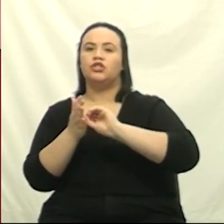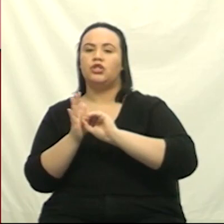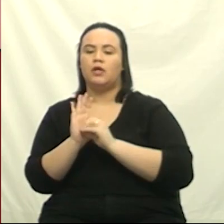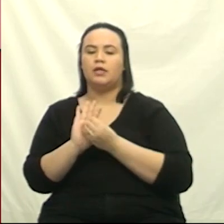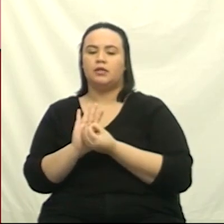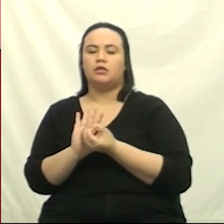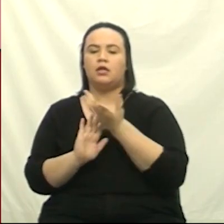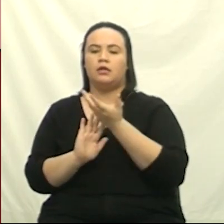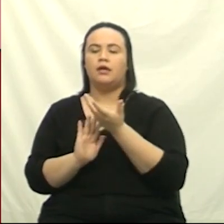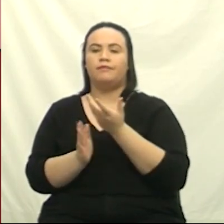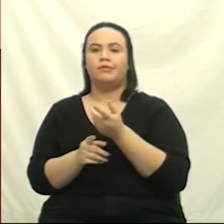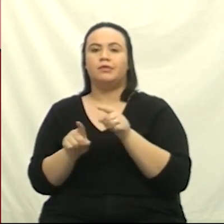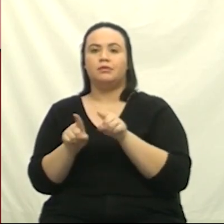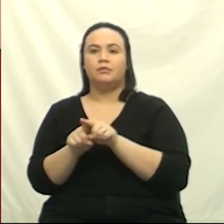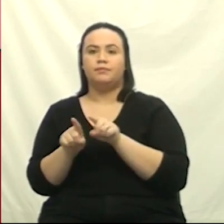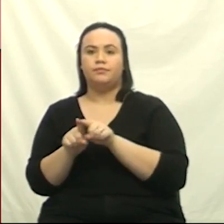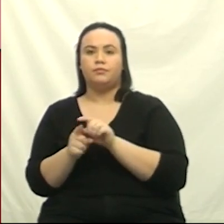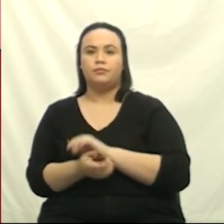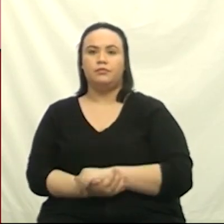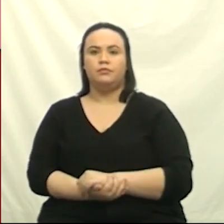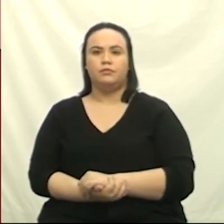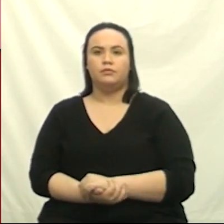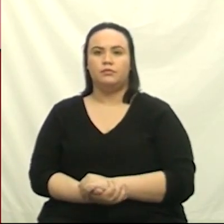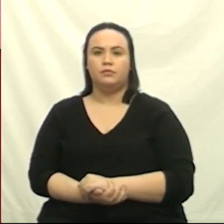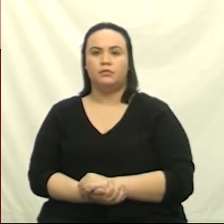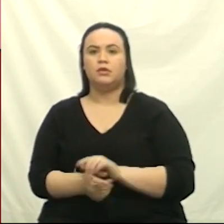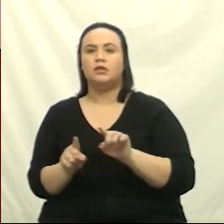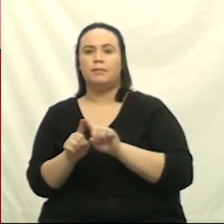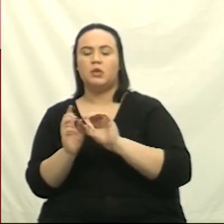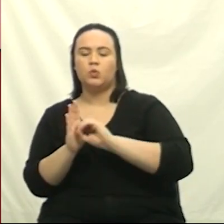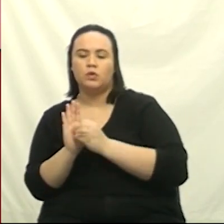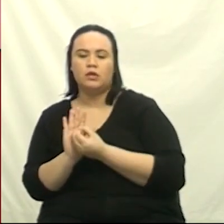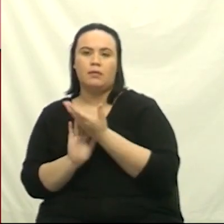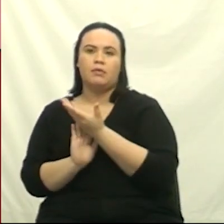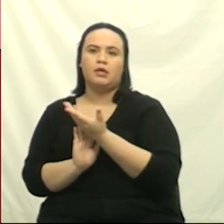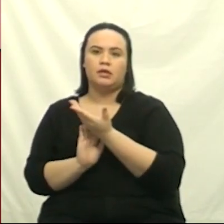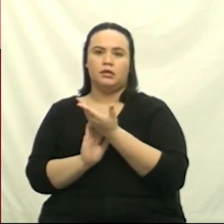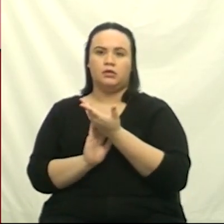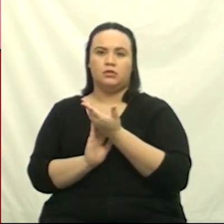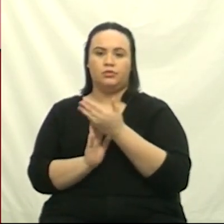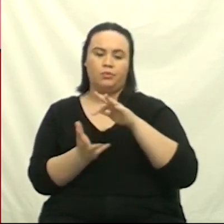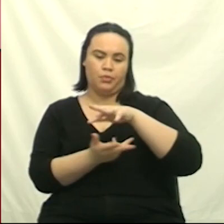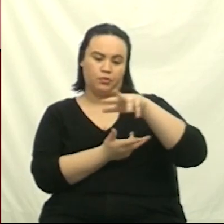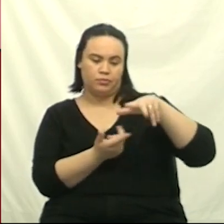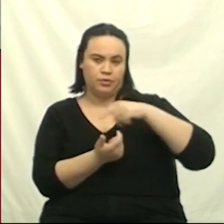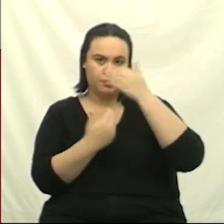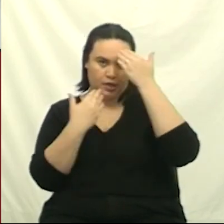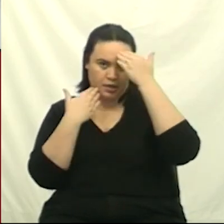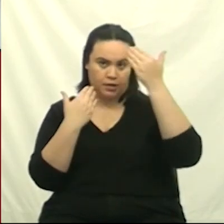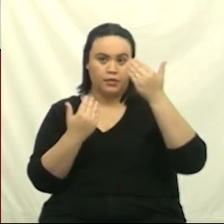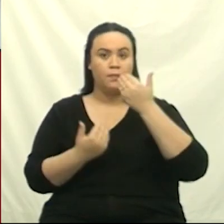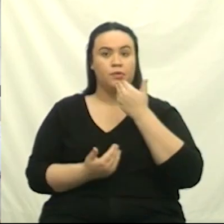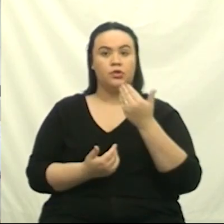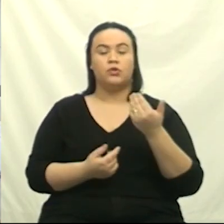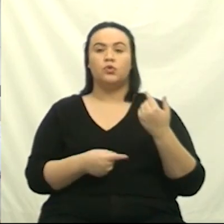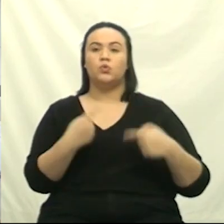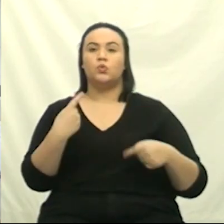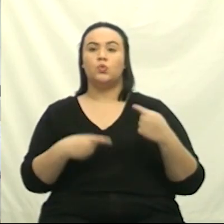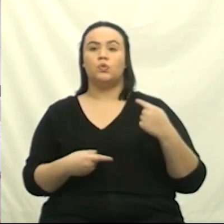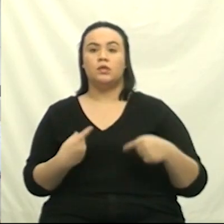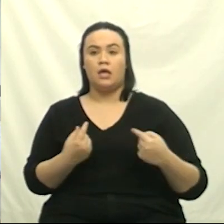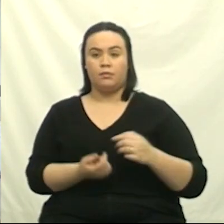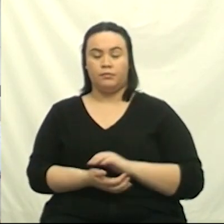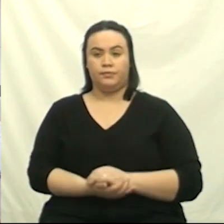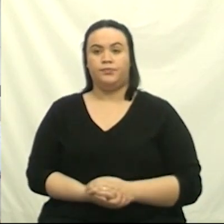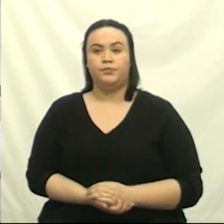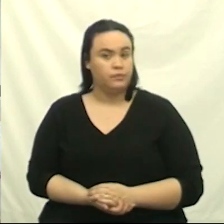da transição energética mas de toda a sustentabilidade do nosso planeta muito obrigado o requerimento continua em